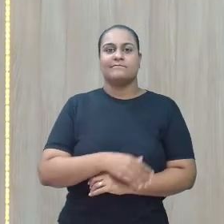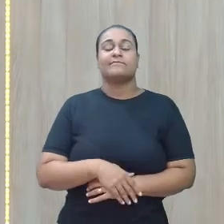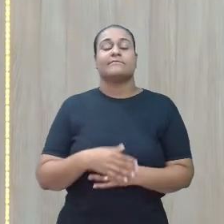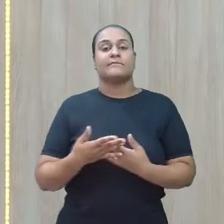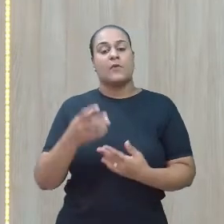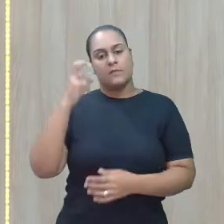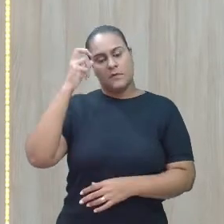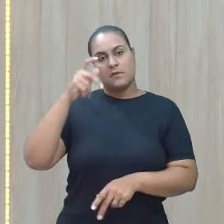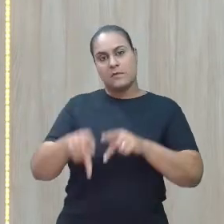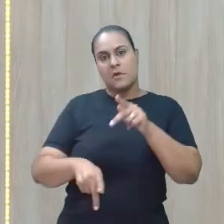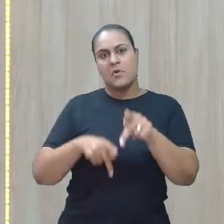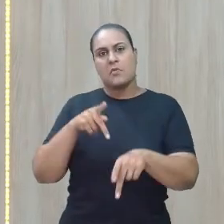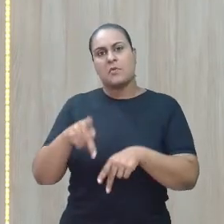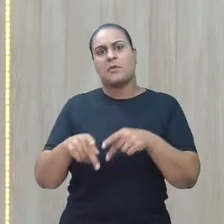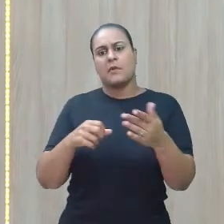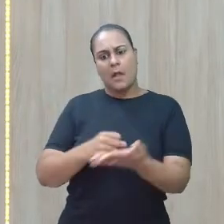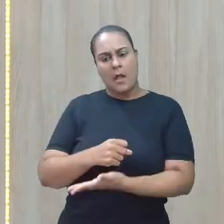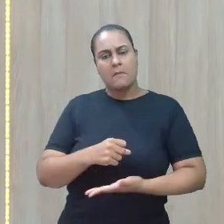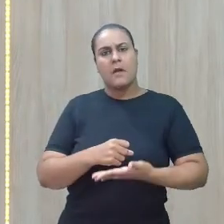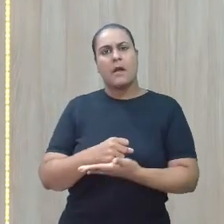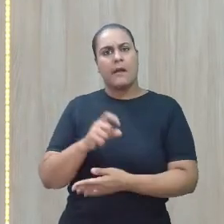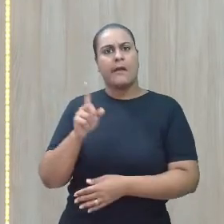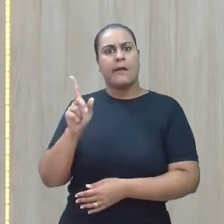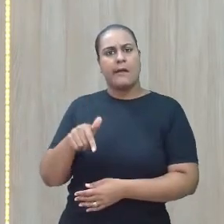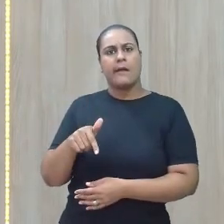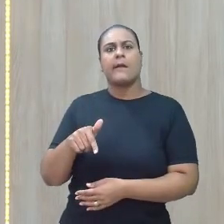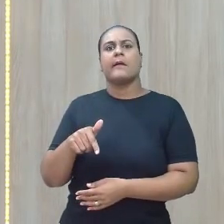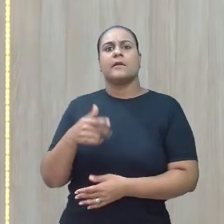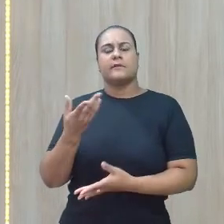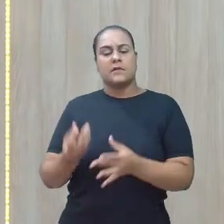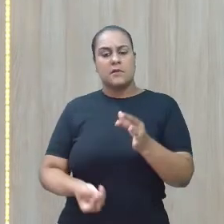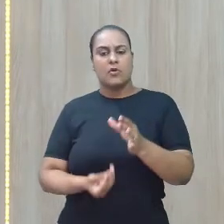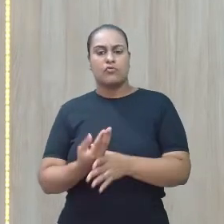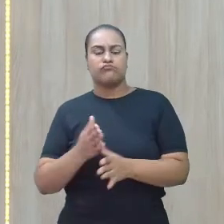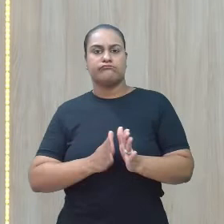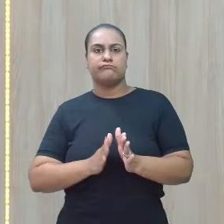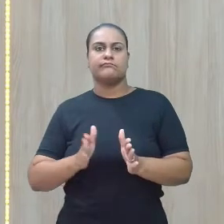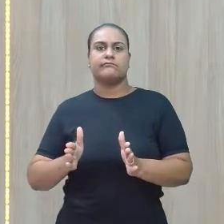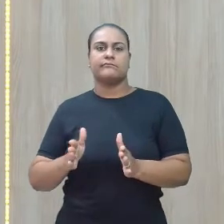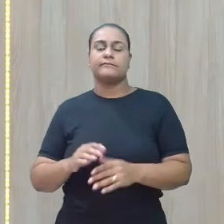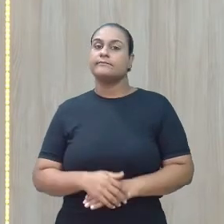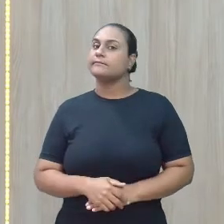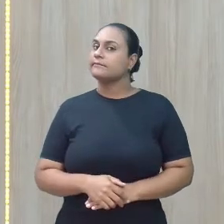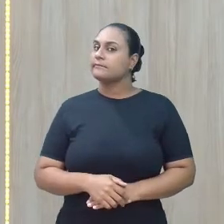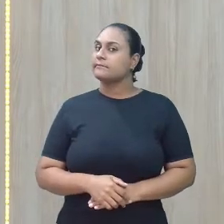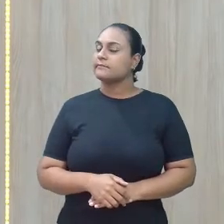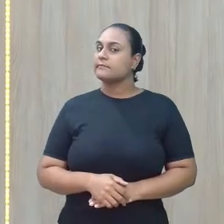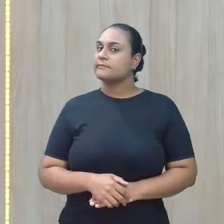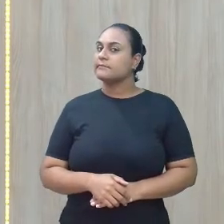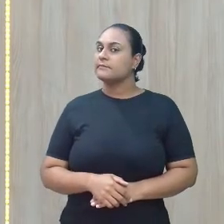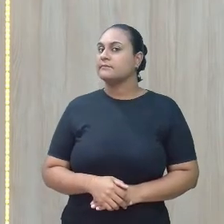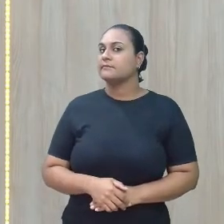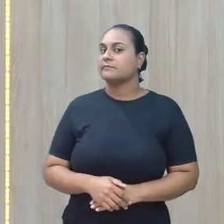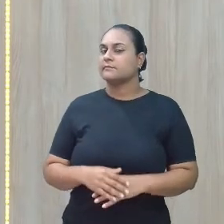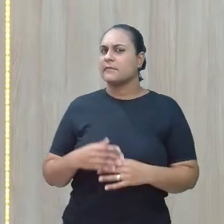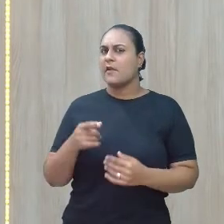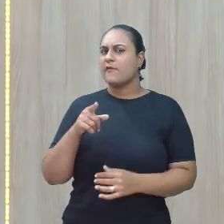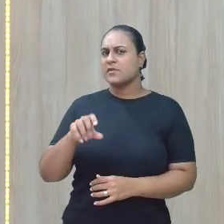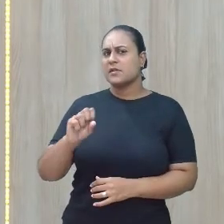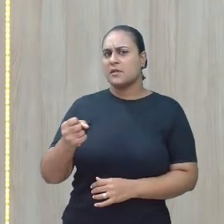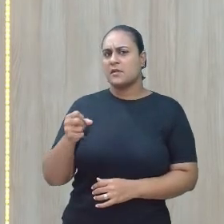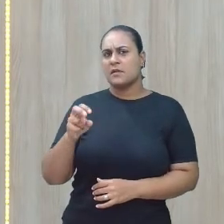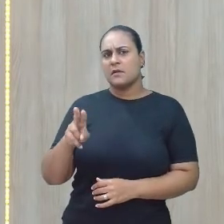ela vai se alicerçando nisso, ela vai se construindo nesse processo, né? O Plínio, você é de Surubim,